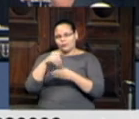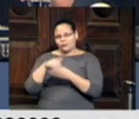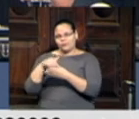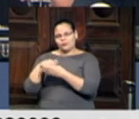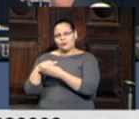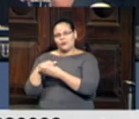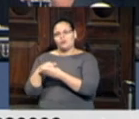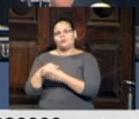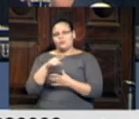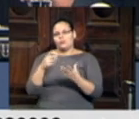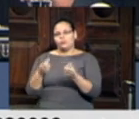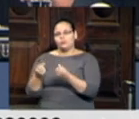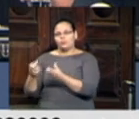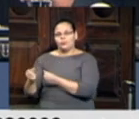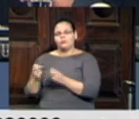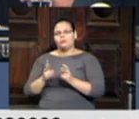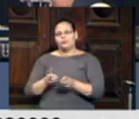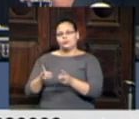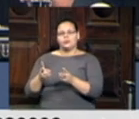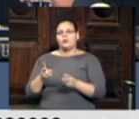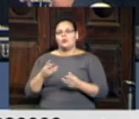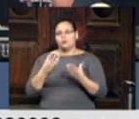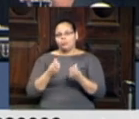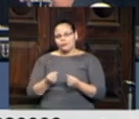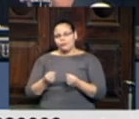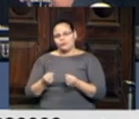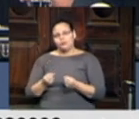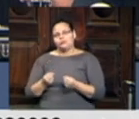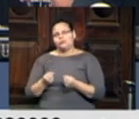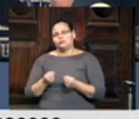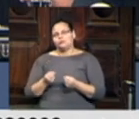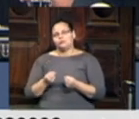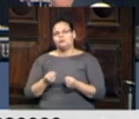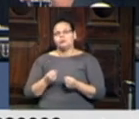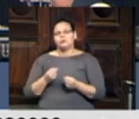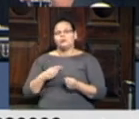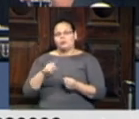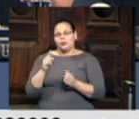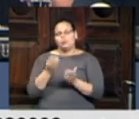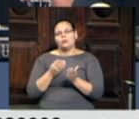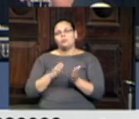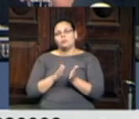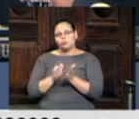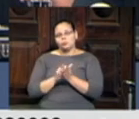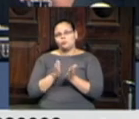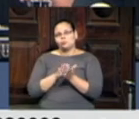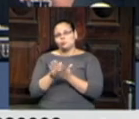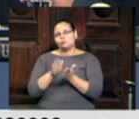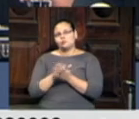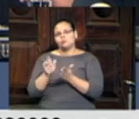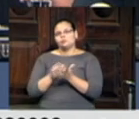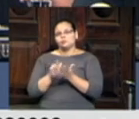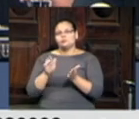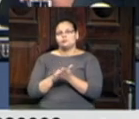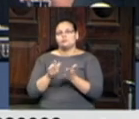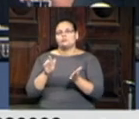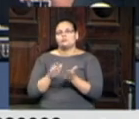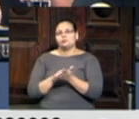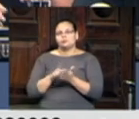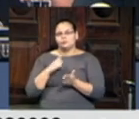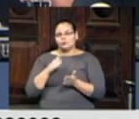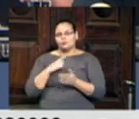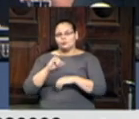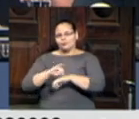votação. Os senhores que aprovam, permaneçam como estão. Aprovado. Vai à publicação. Há sobre a